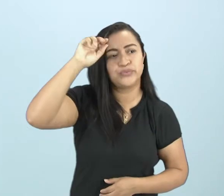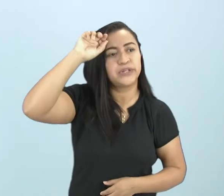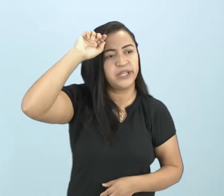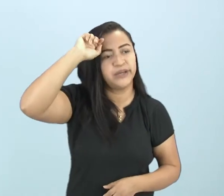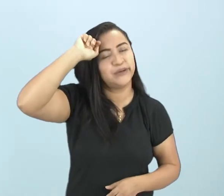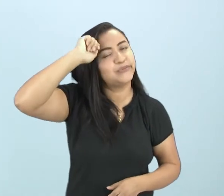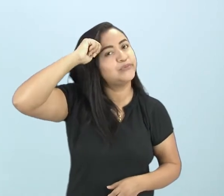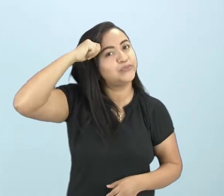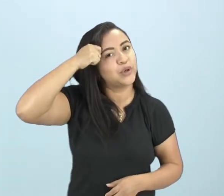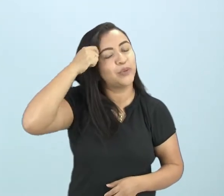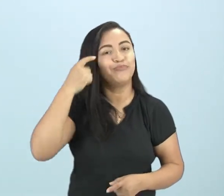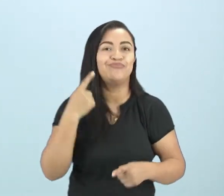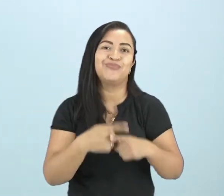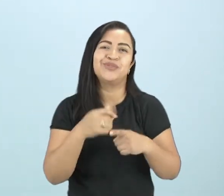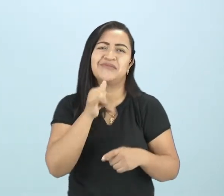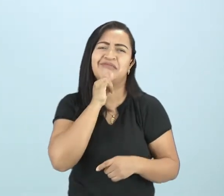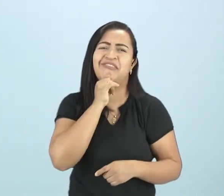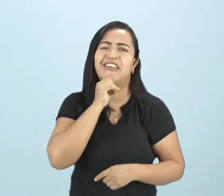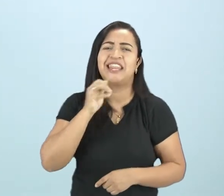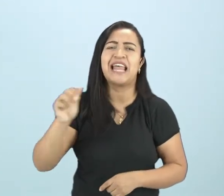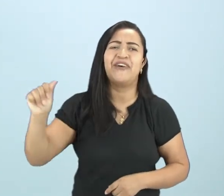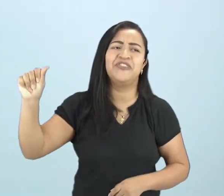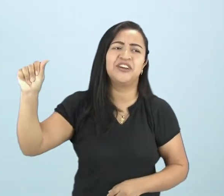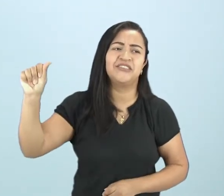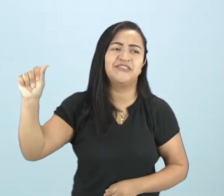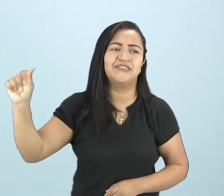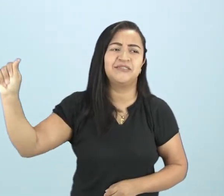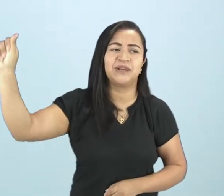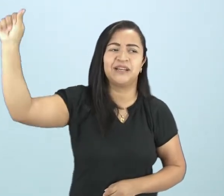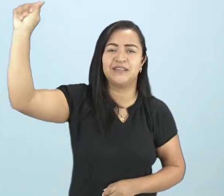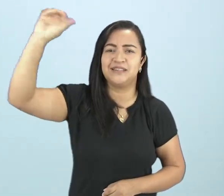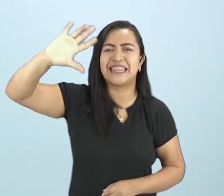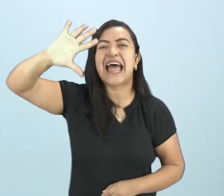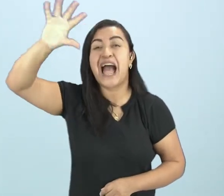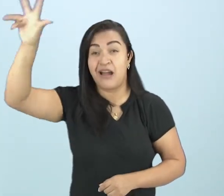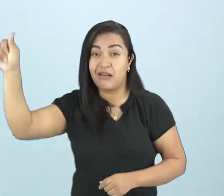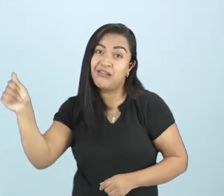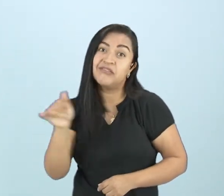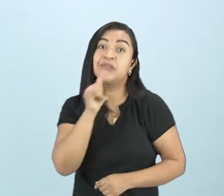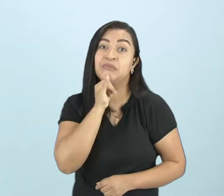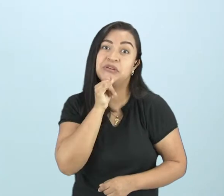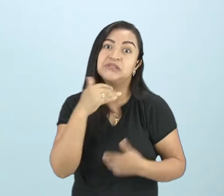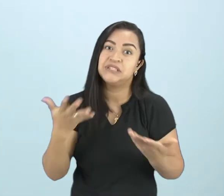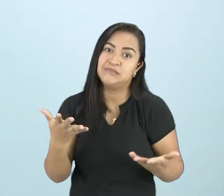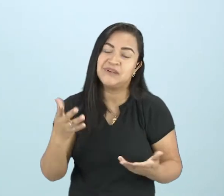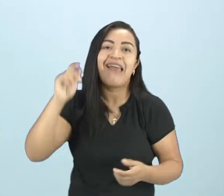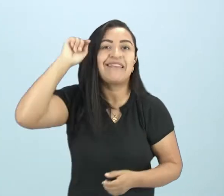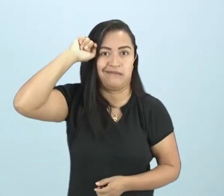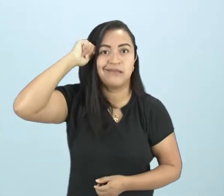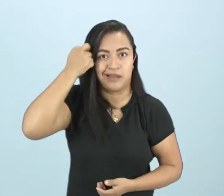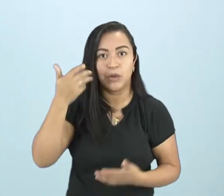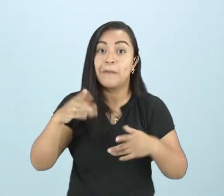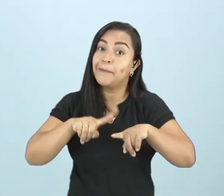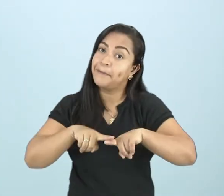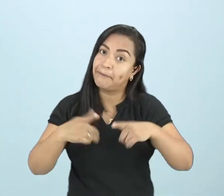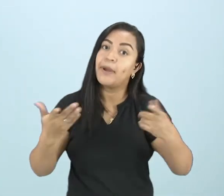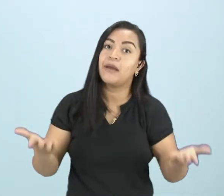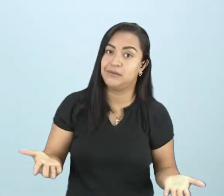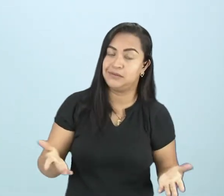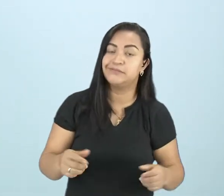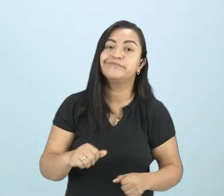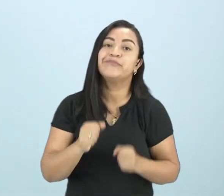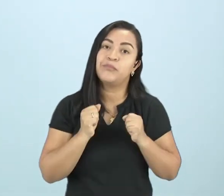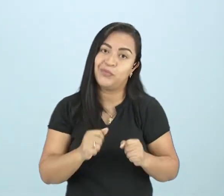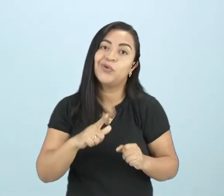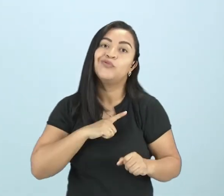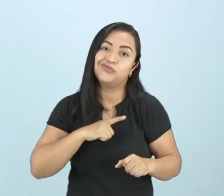lá no Congo, no interior da África, onde a maioria, 100% da população, são de negros, e esse indivíduo